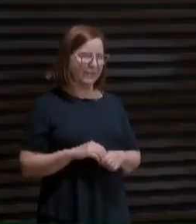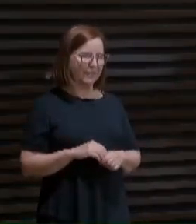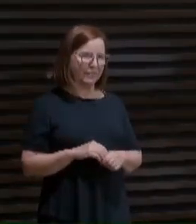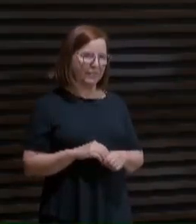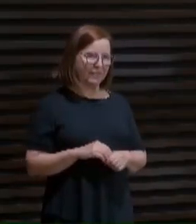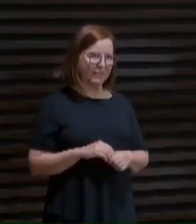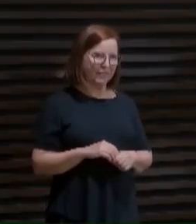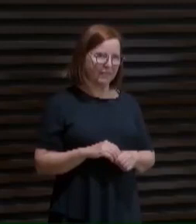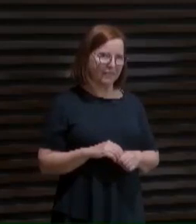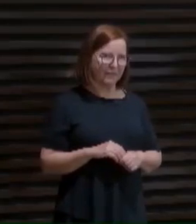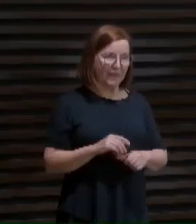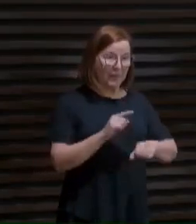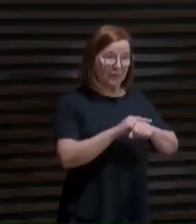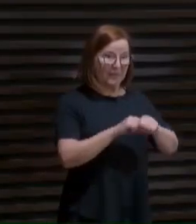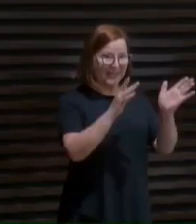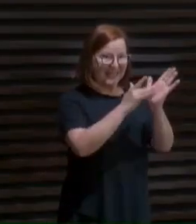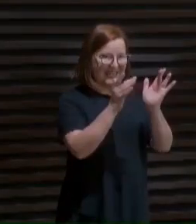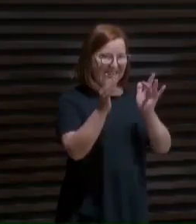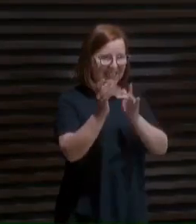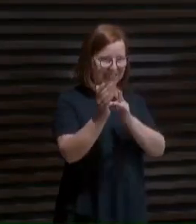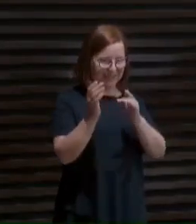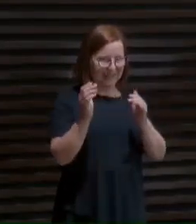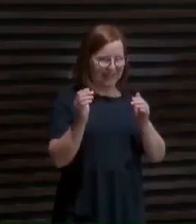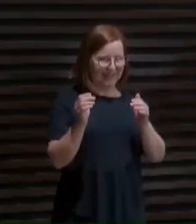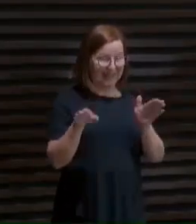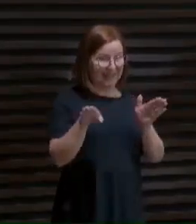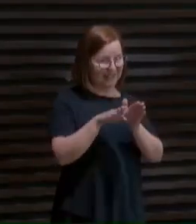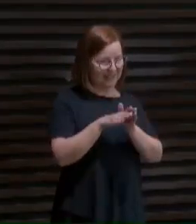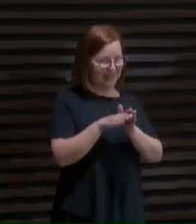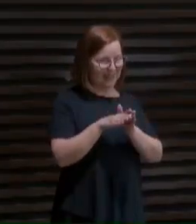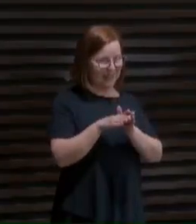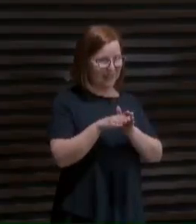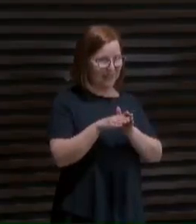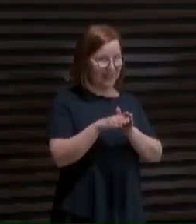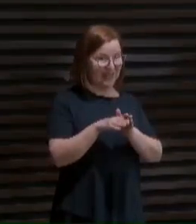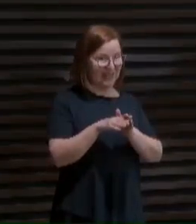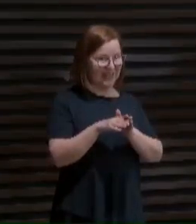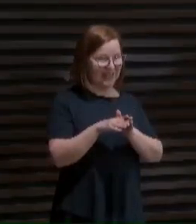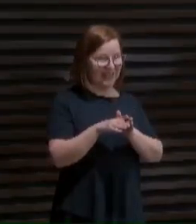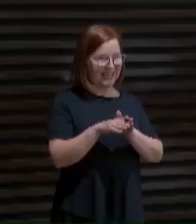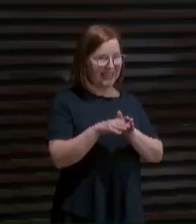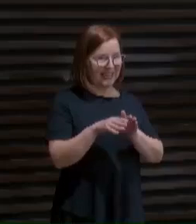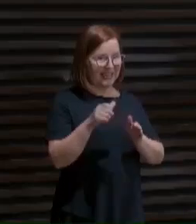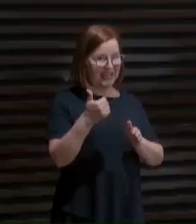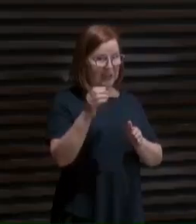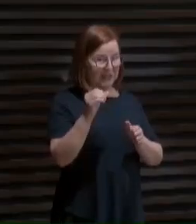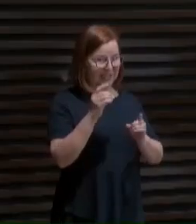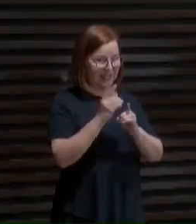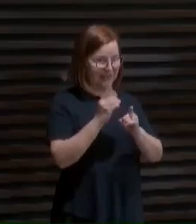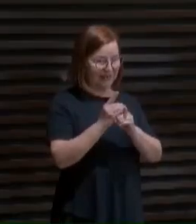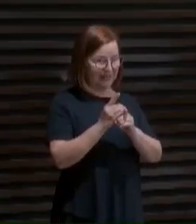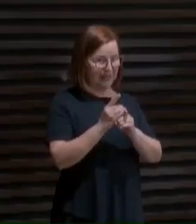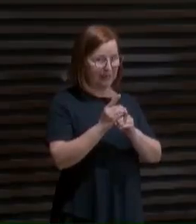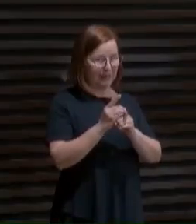Quando Jesus chegou, estavam lá os 10, ele chegou e ele fez com que eles crescem. O Tomé não